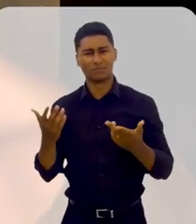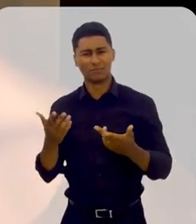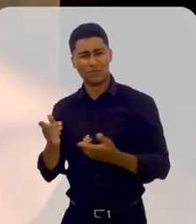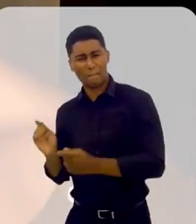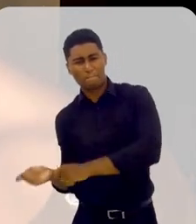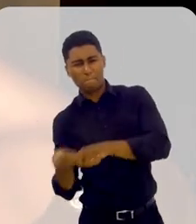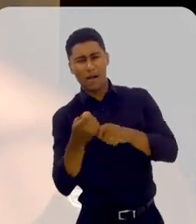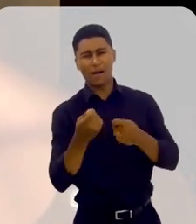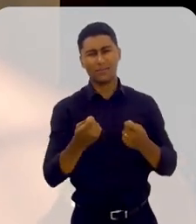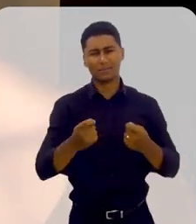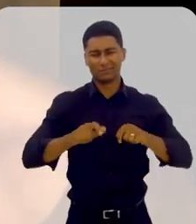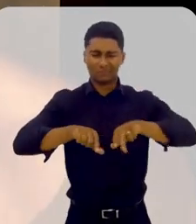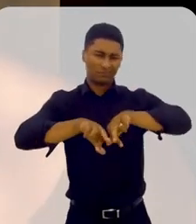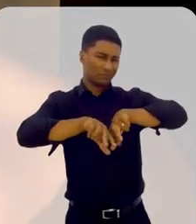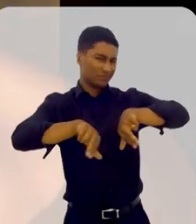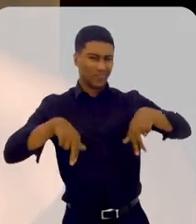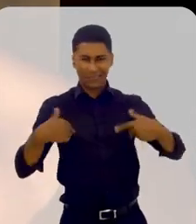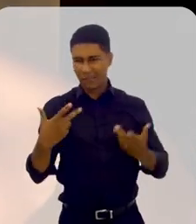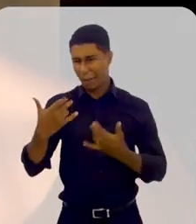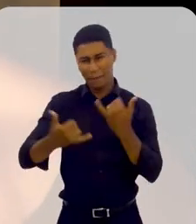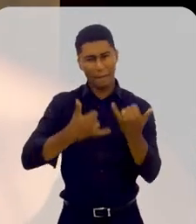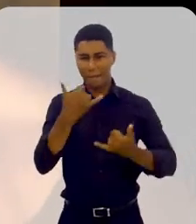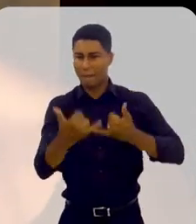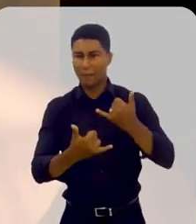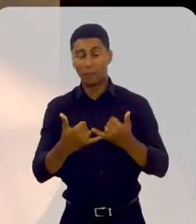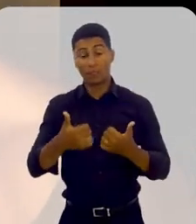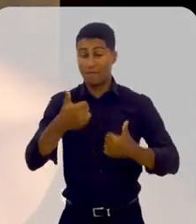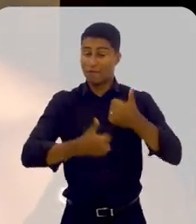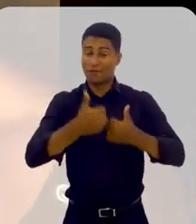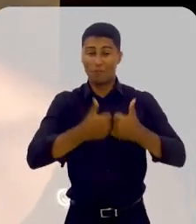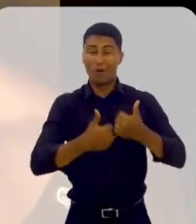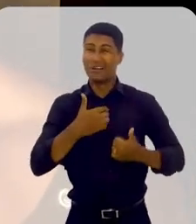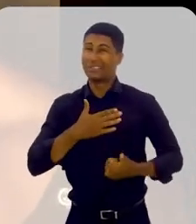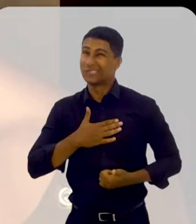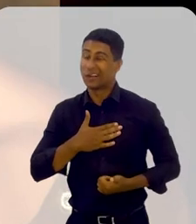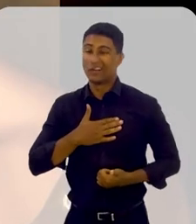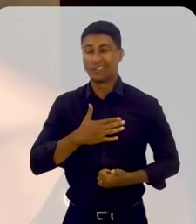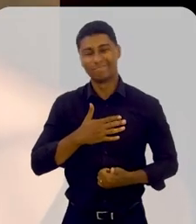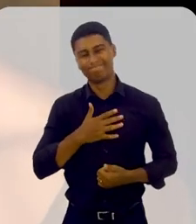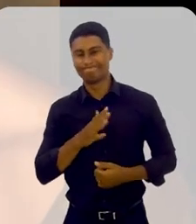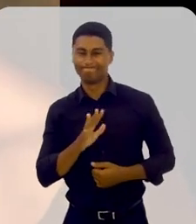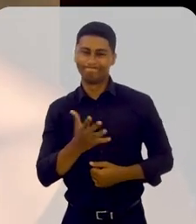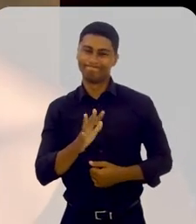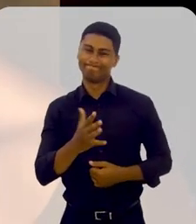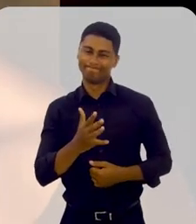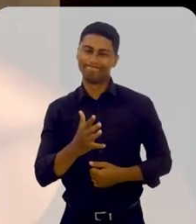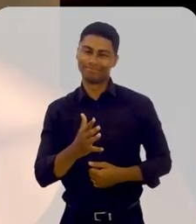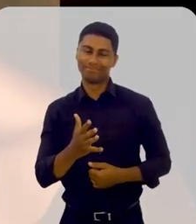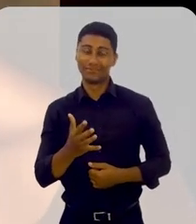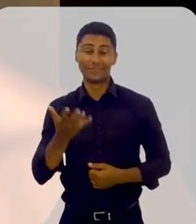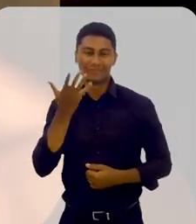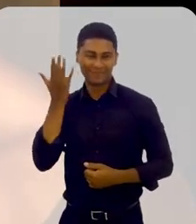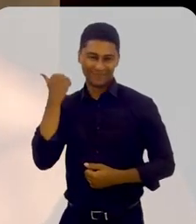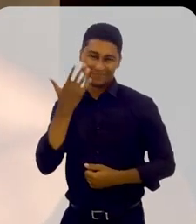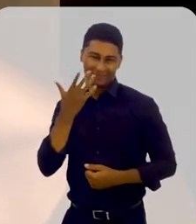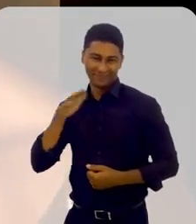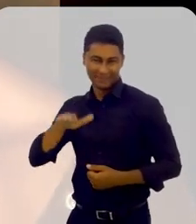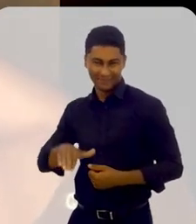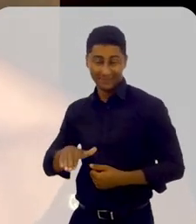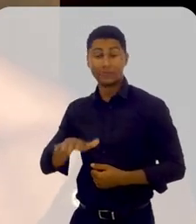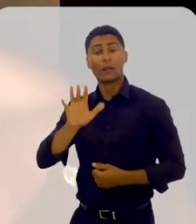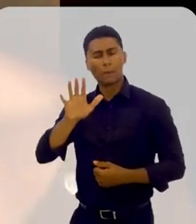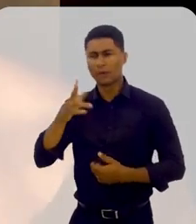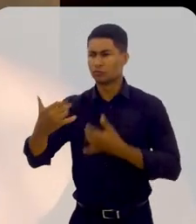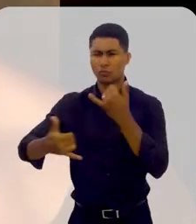taco. Sempre, apesar de nunca ter gostado muito de futebol, que é o jogo mais comum, né, de você ter na infância, ainda mais